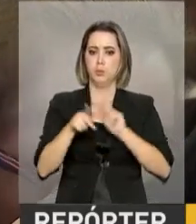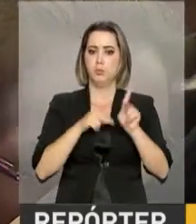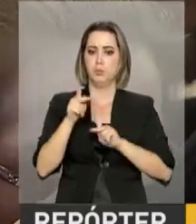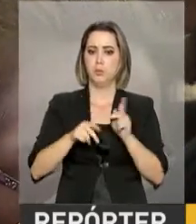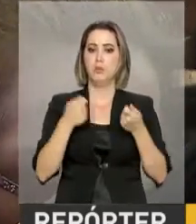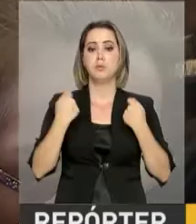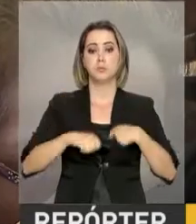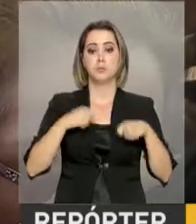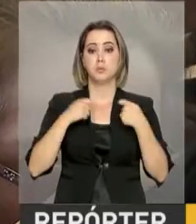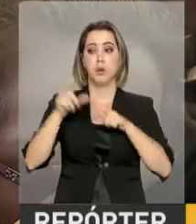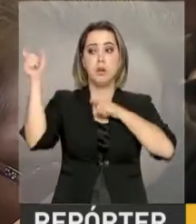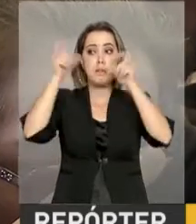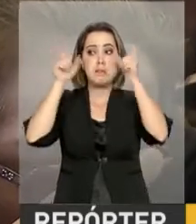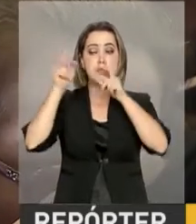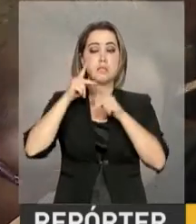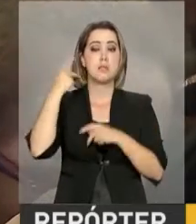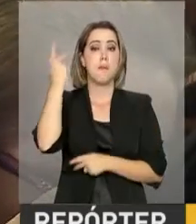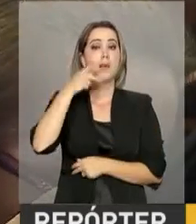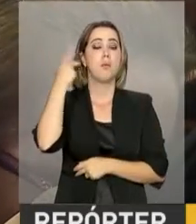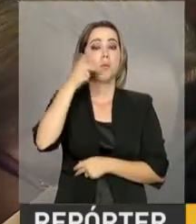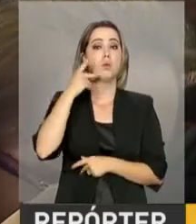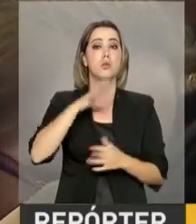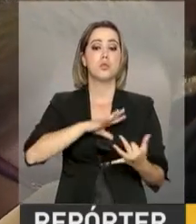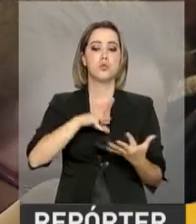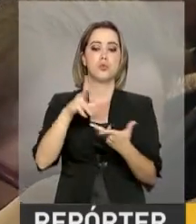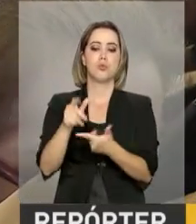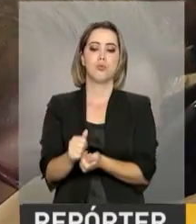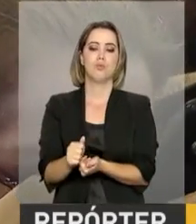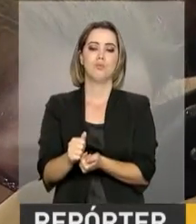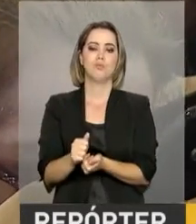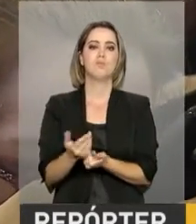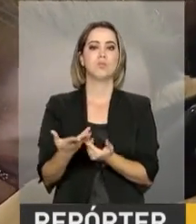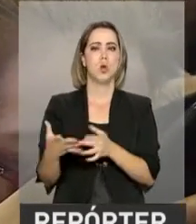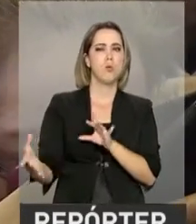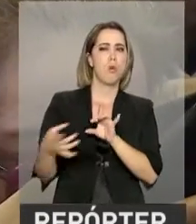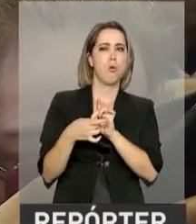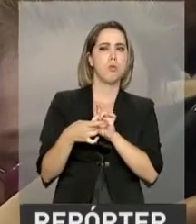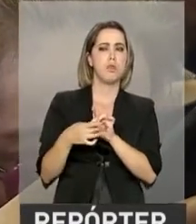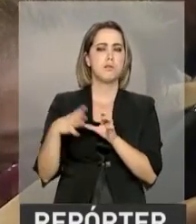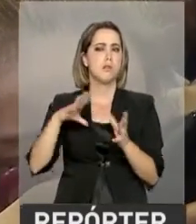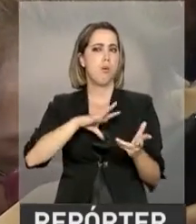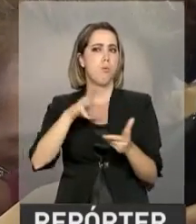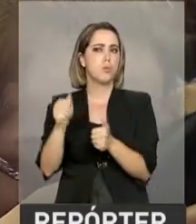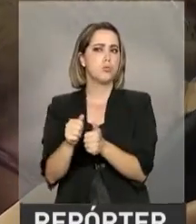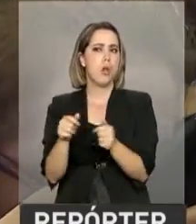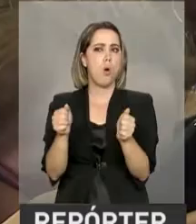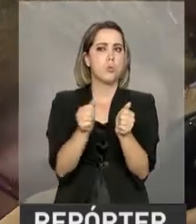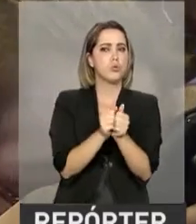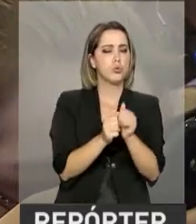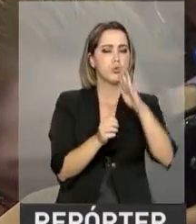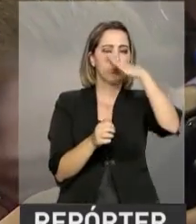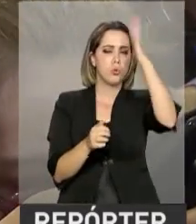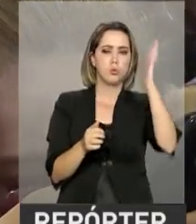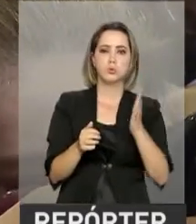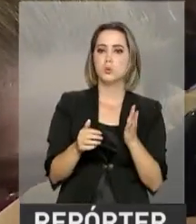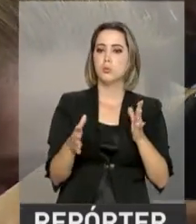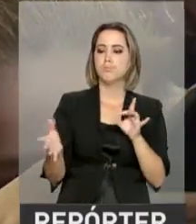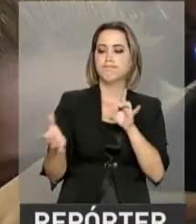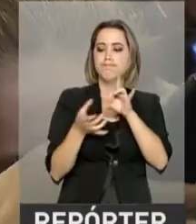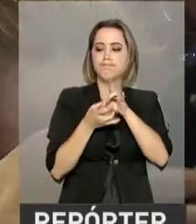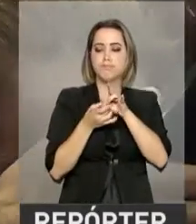se interessa pela política externa, a conexão entre política externa e política interna. E nós temos, sobretudo, a